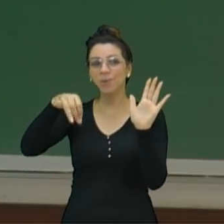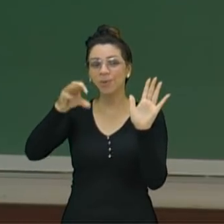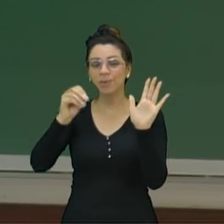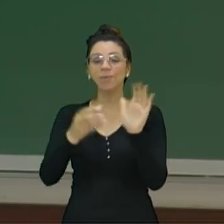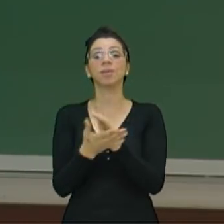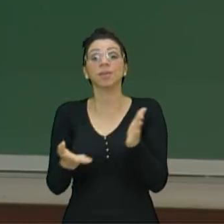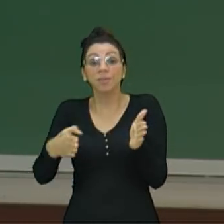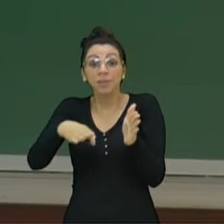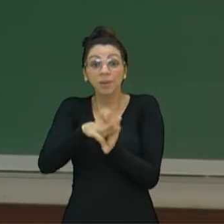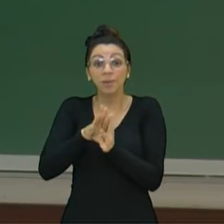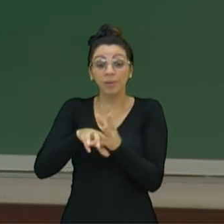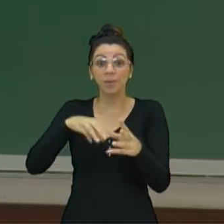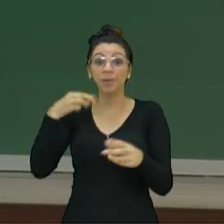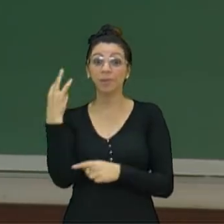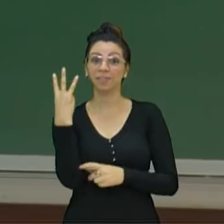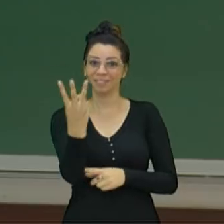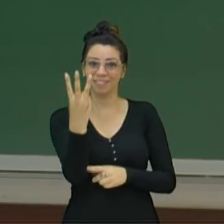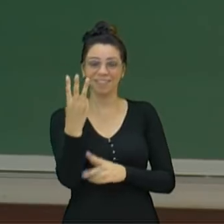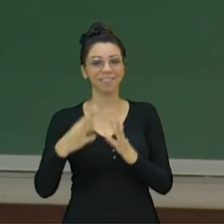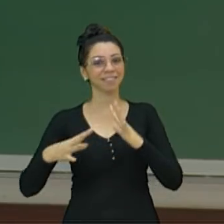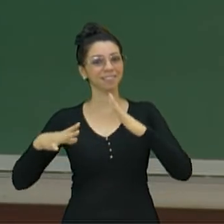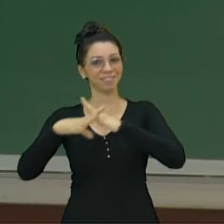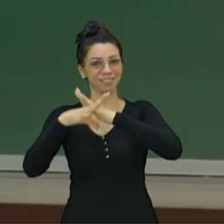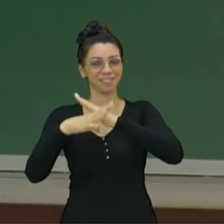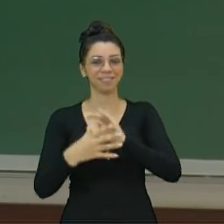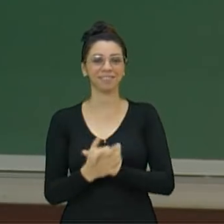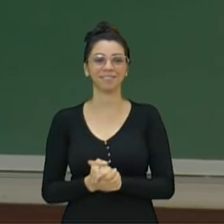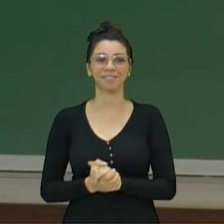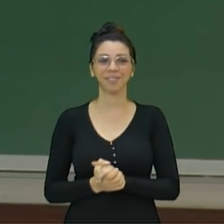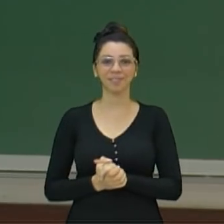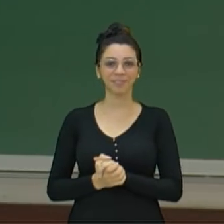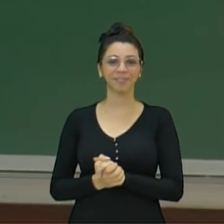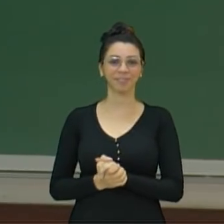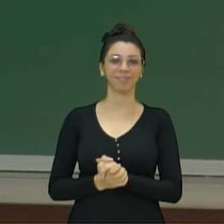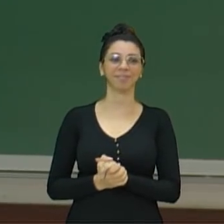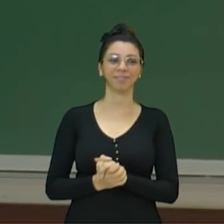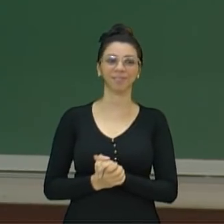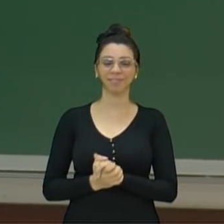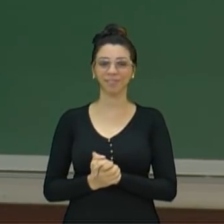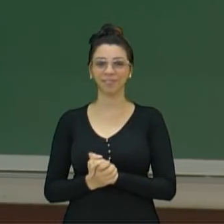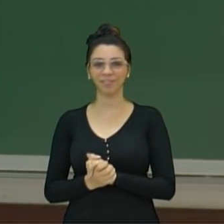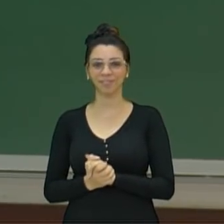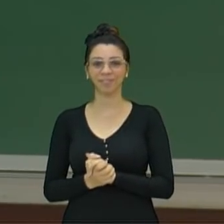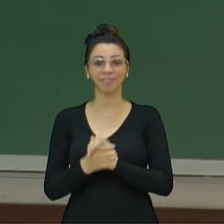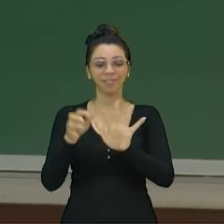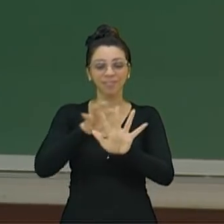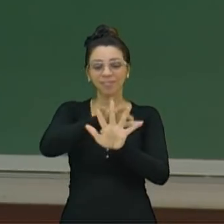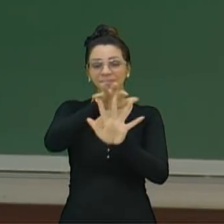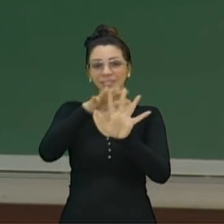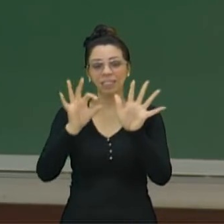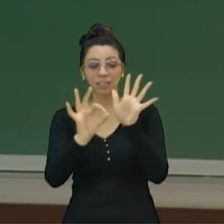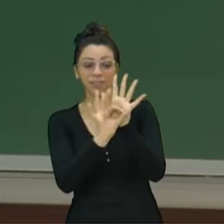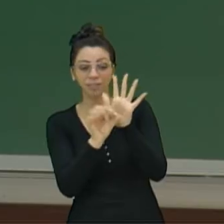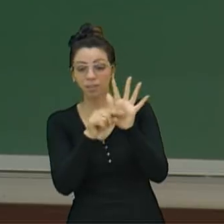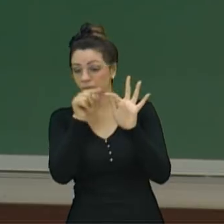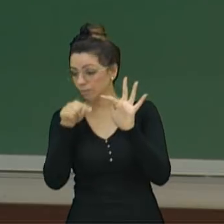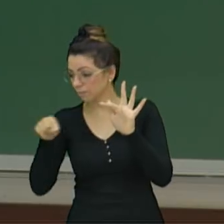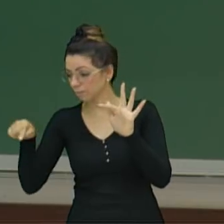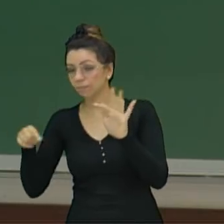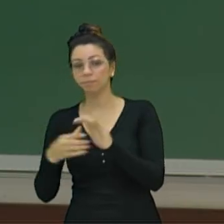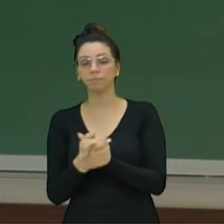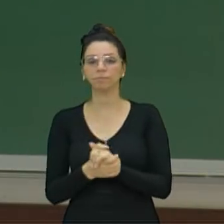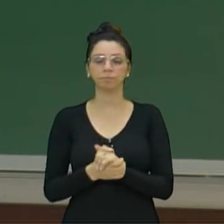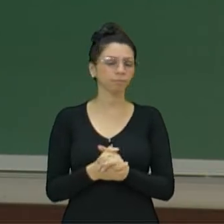no nosso terceiro neurônio, com o seu corpo celular, seus dendritos e o seu axônio. Identificamos a